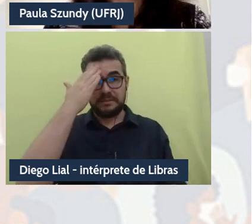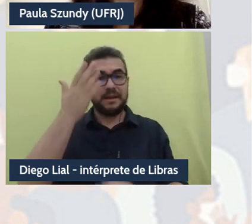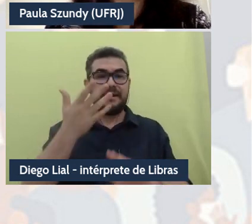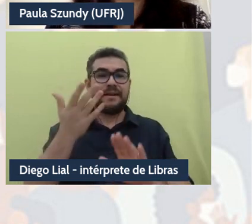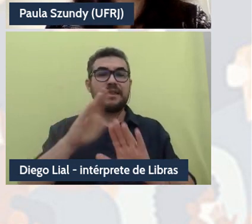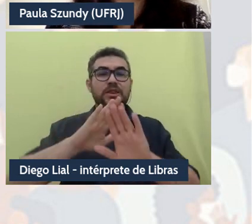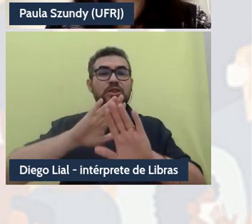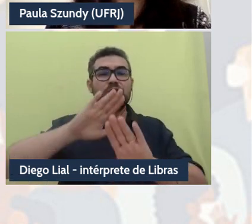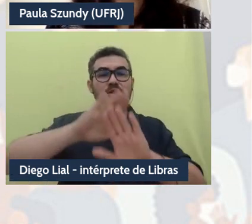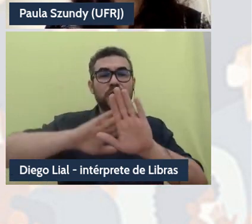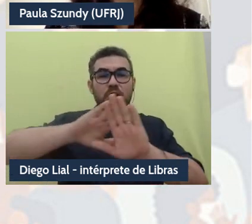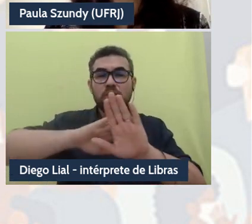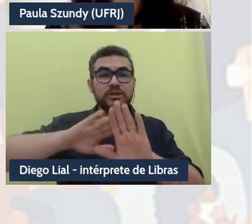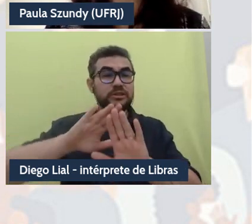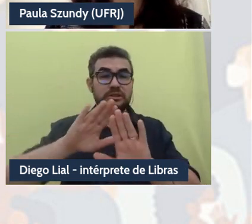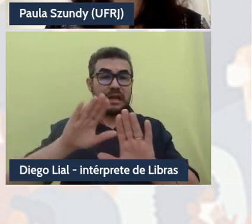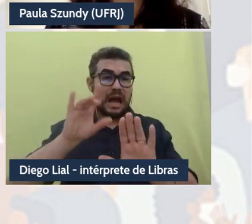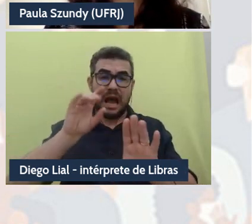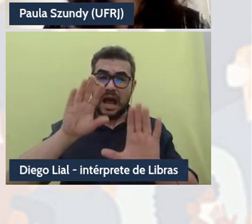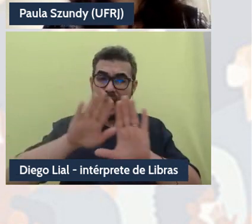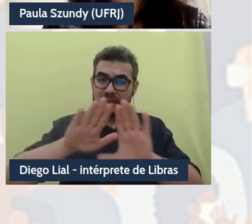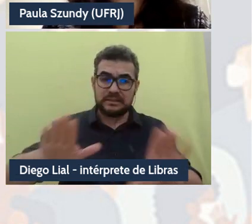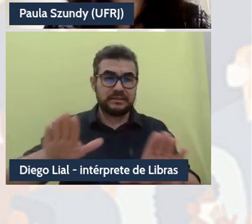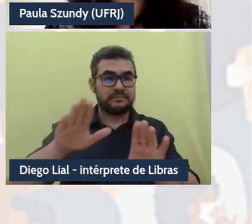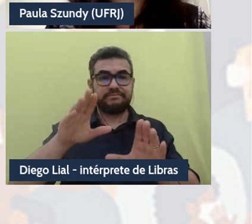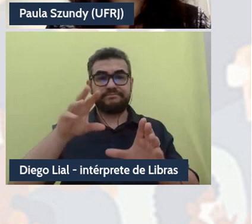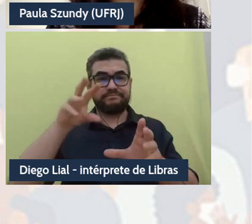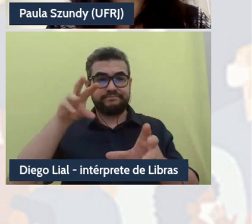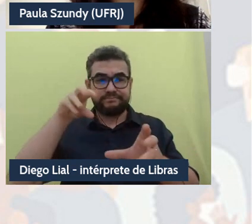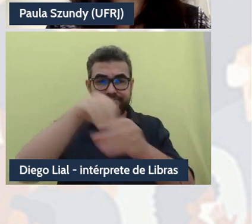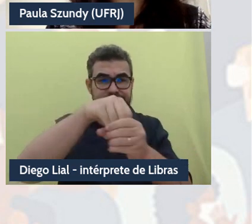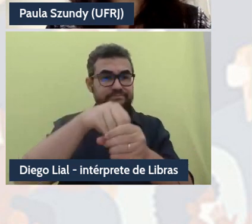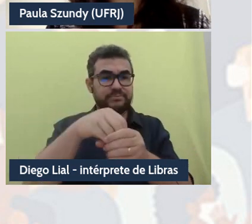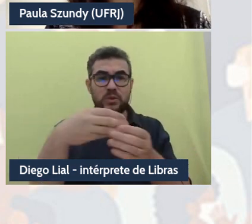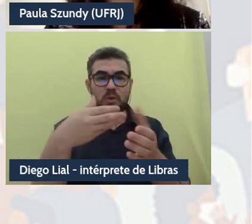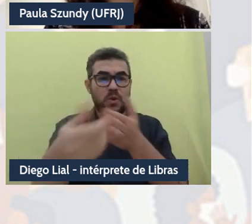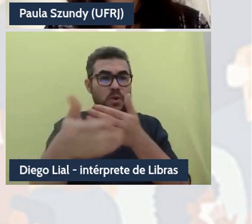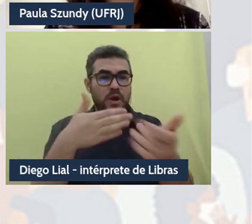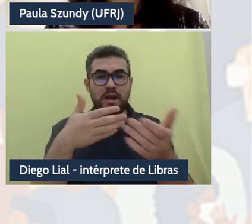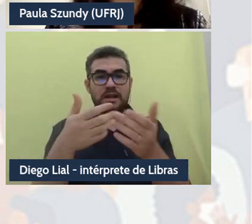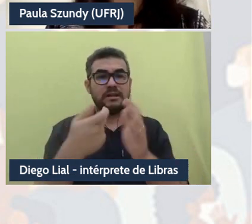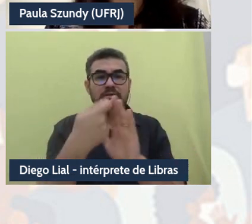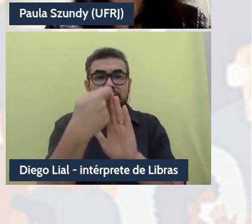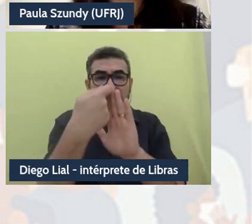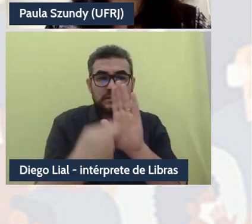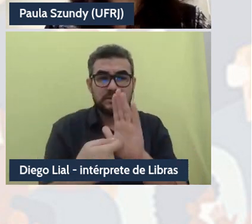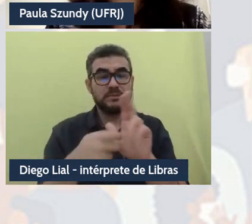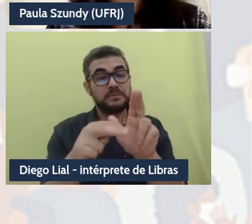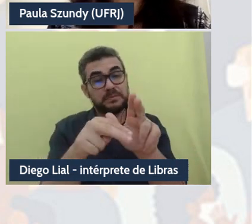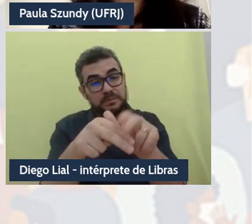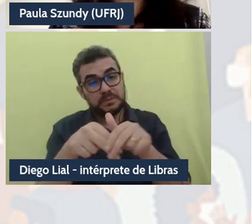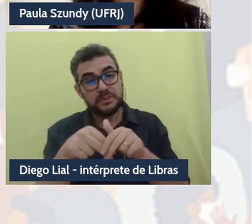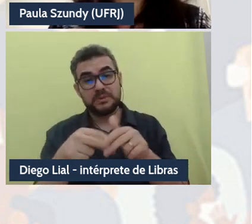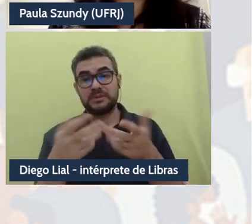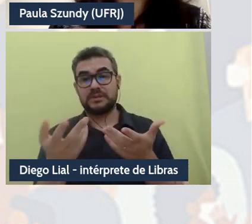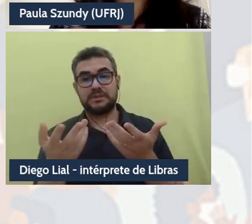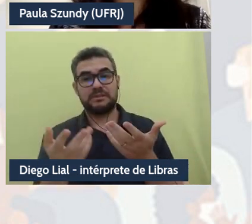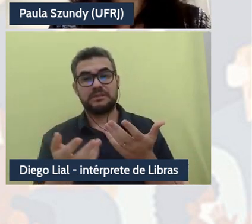ao enunciado e é impossível pensar na BNCC fora, né, desse